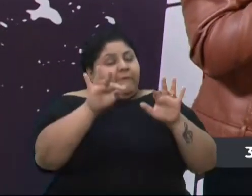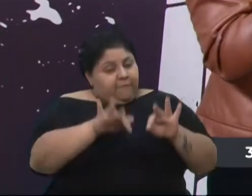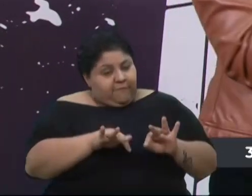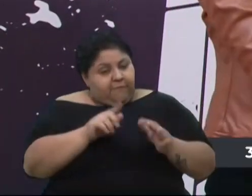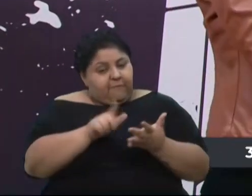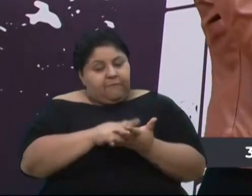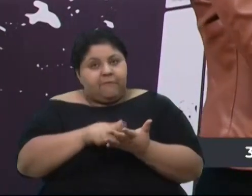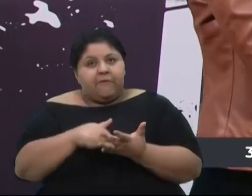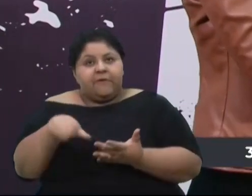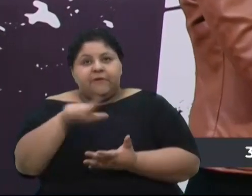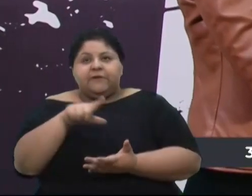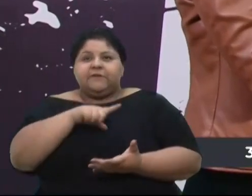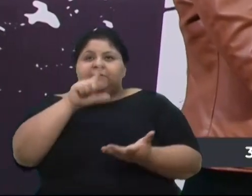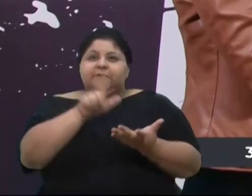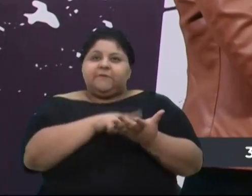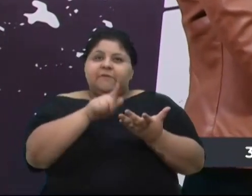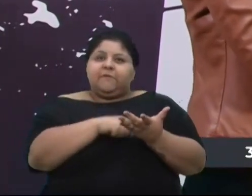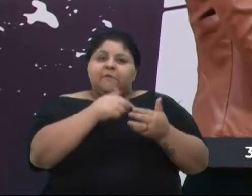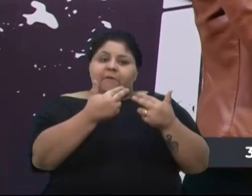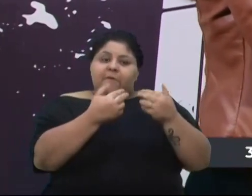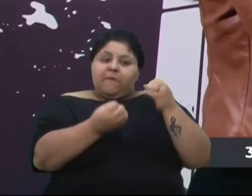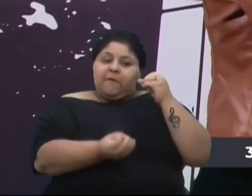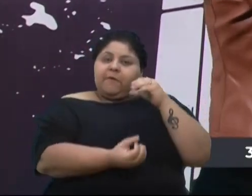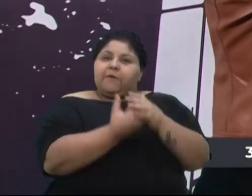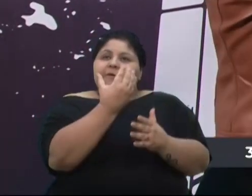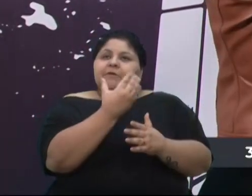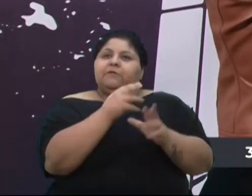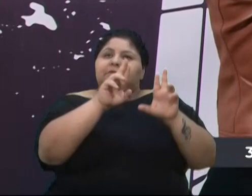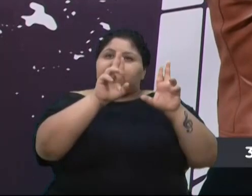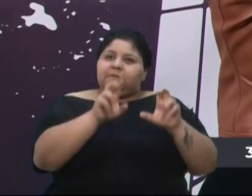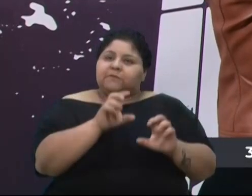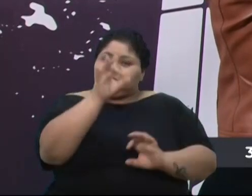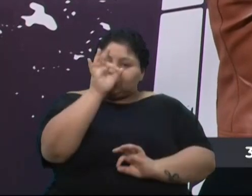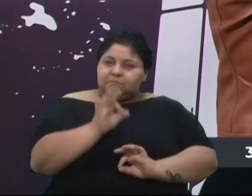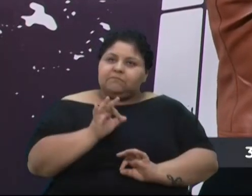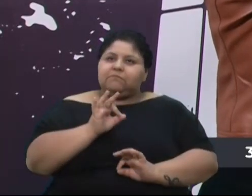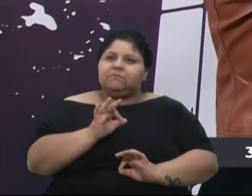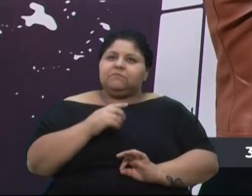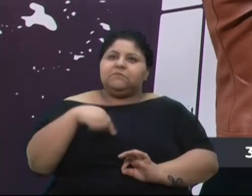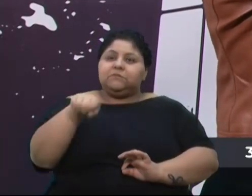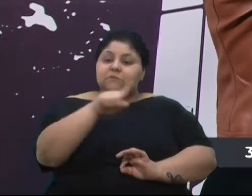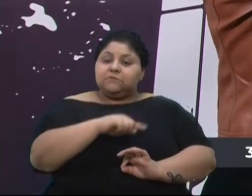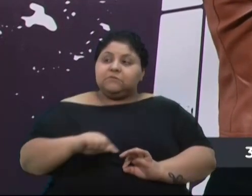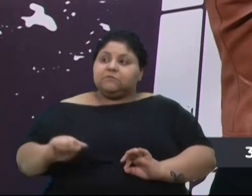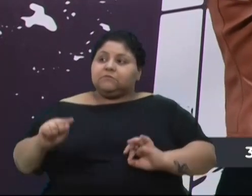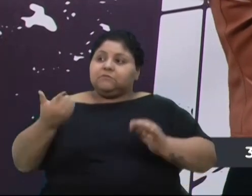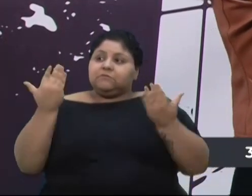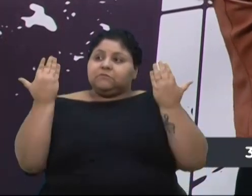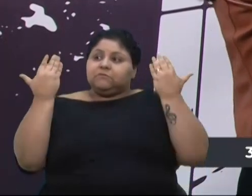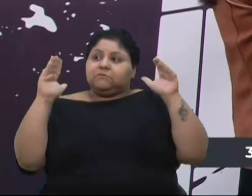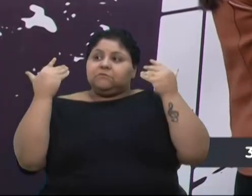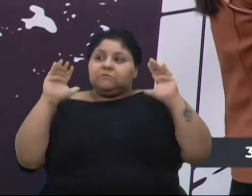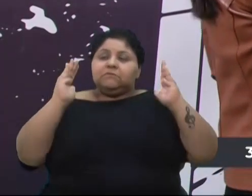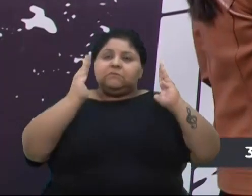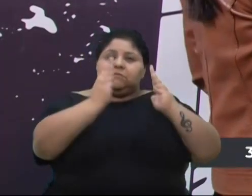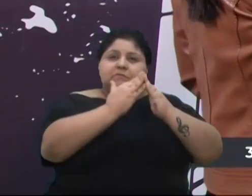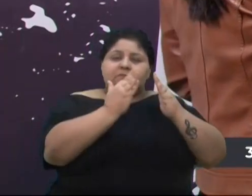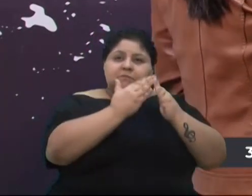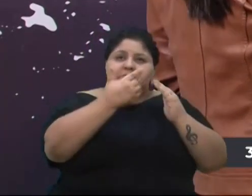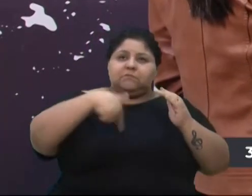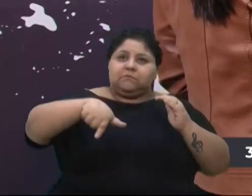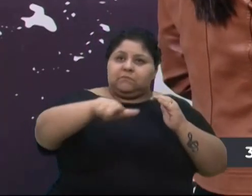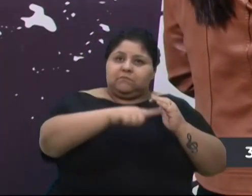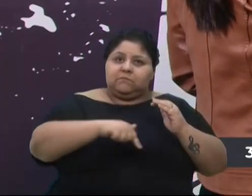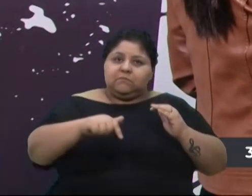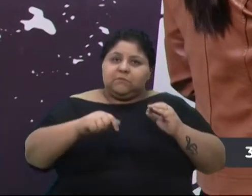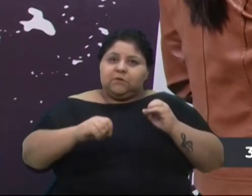a gente tem um livro que foi lançado mesmo justamente sobre esse assunto. Exatamente, então a gente parabeniza a casa, todos aqueles que